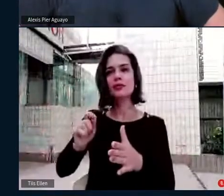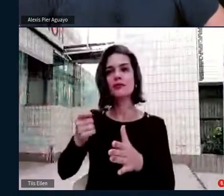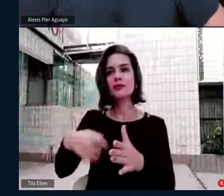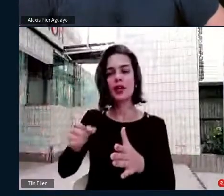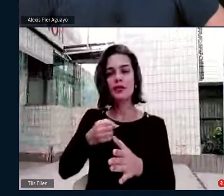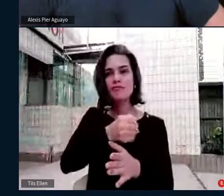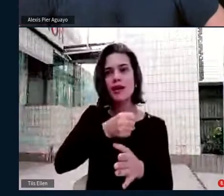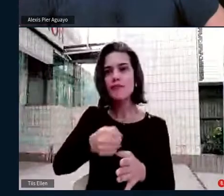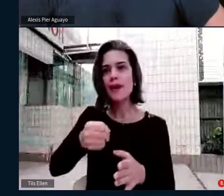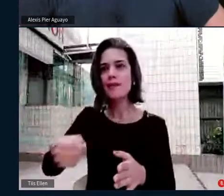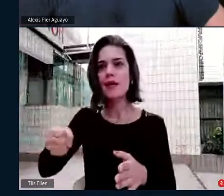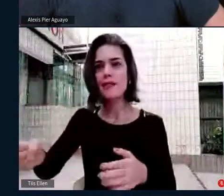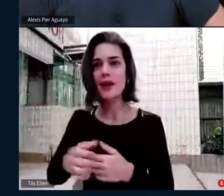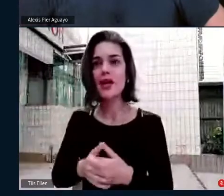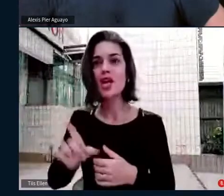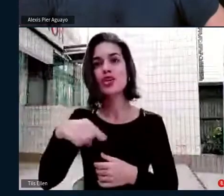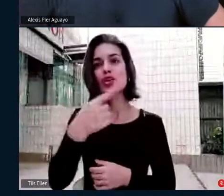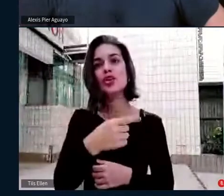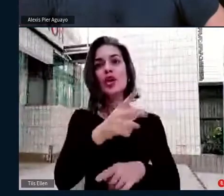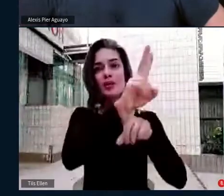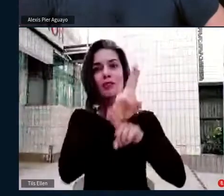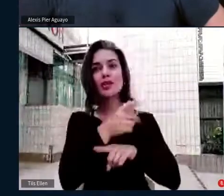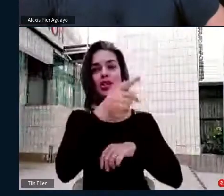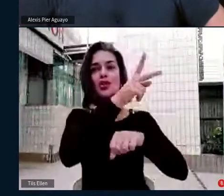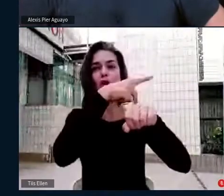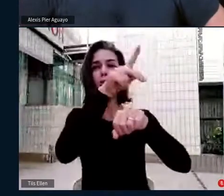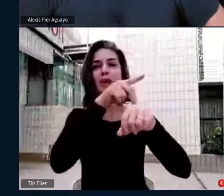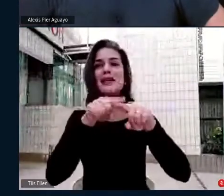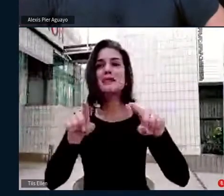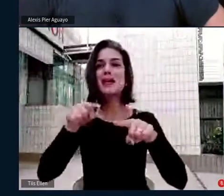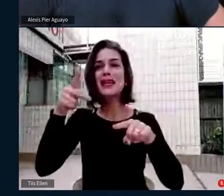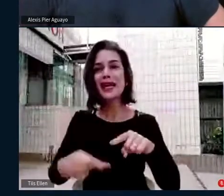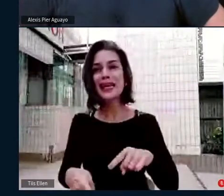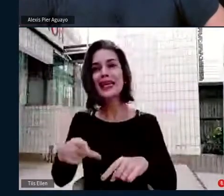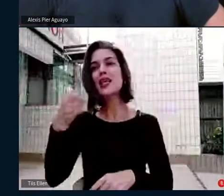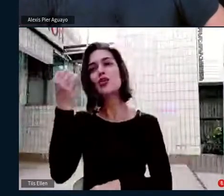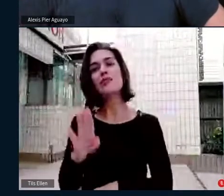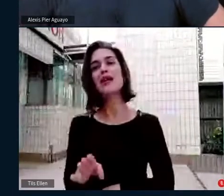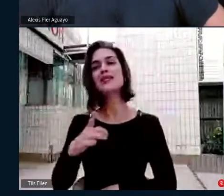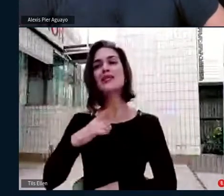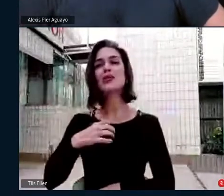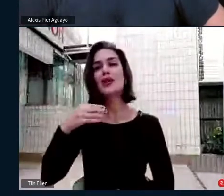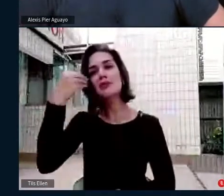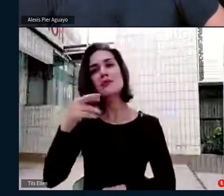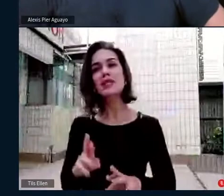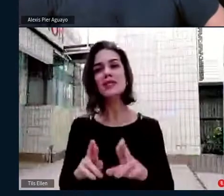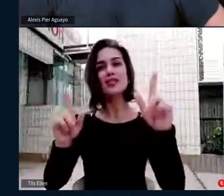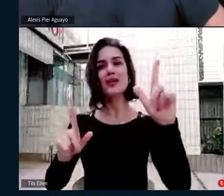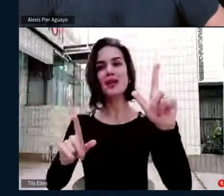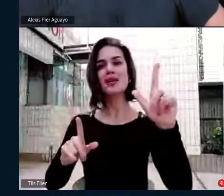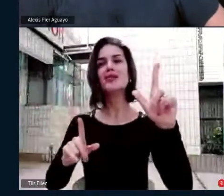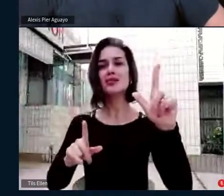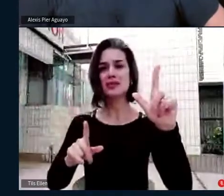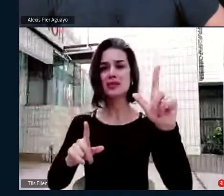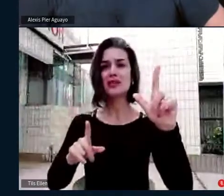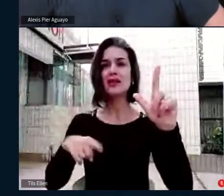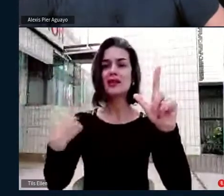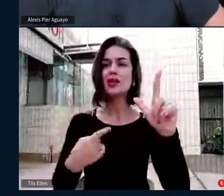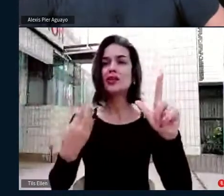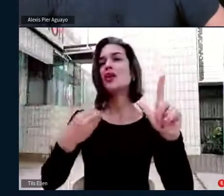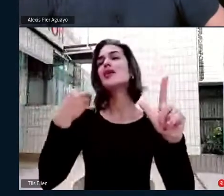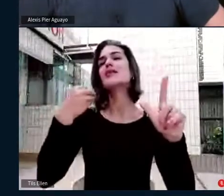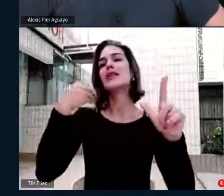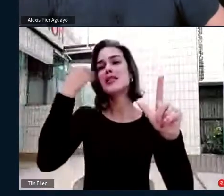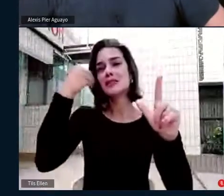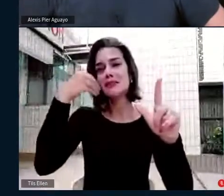importar reflexões e tentar amarrar as reflexões de fora, submeter as nossas vivências às